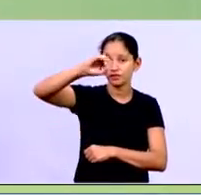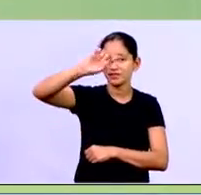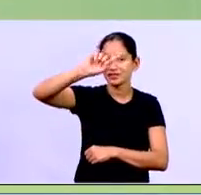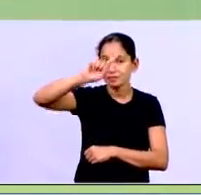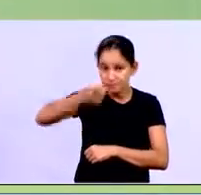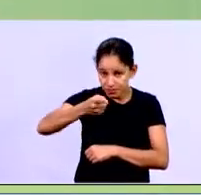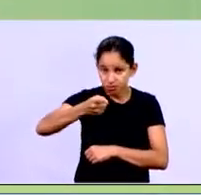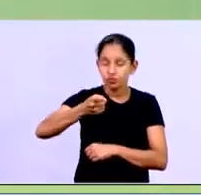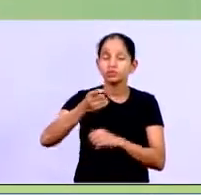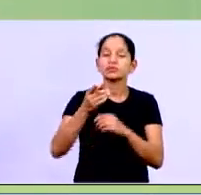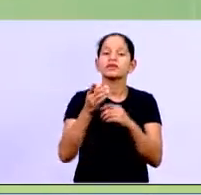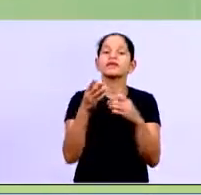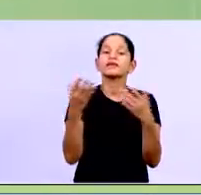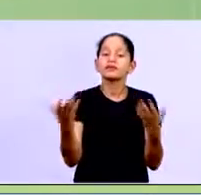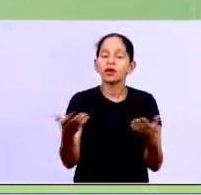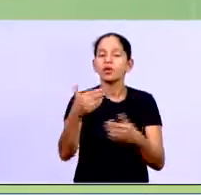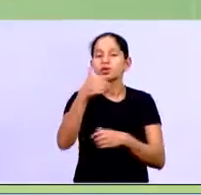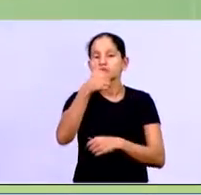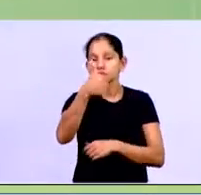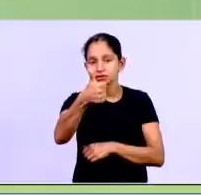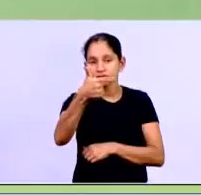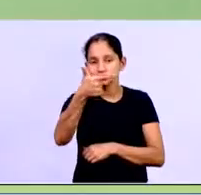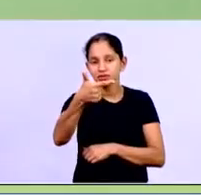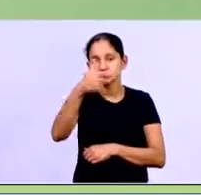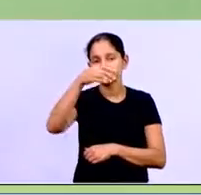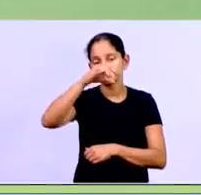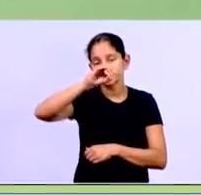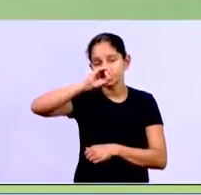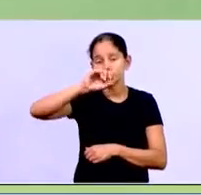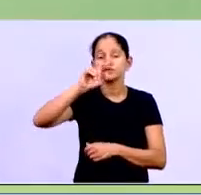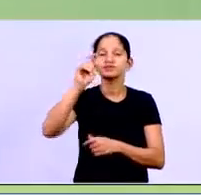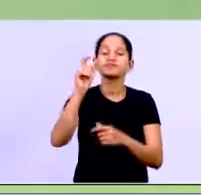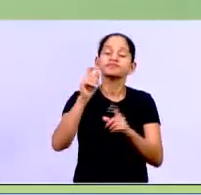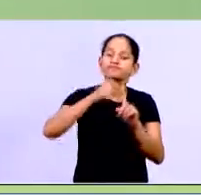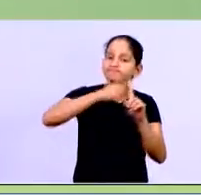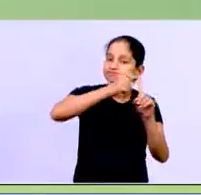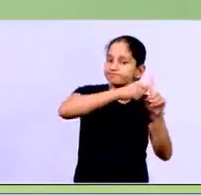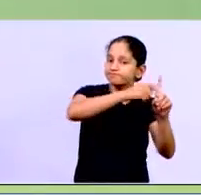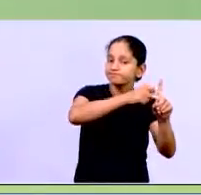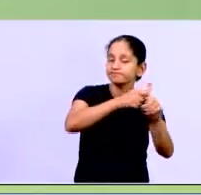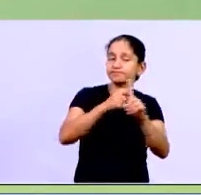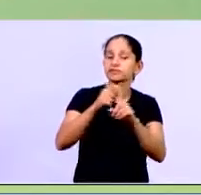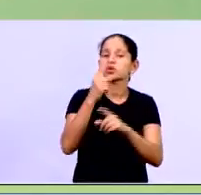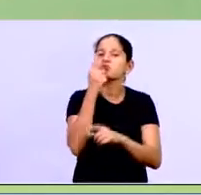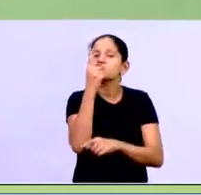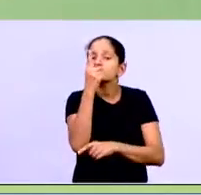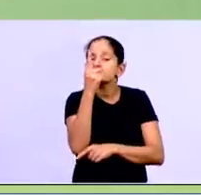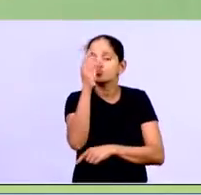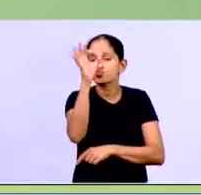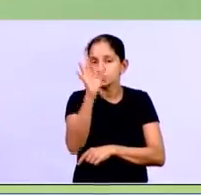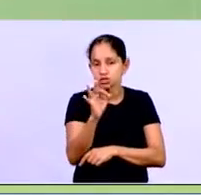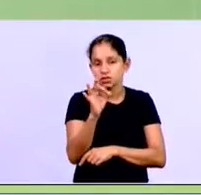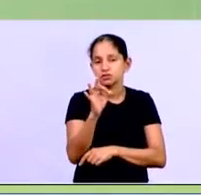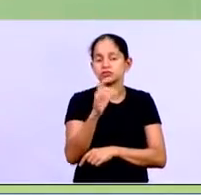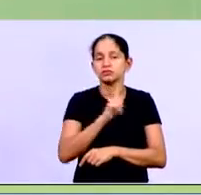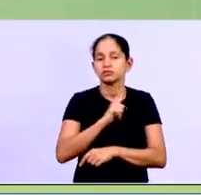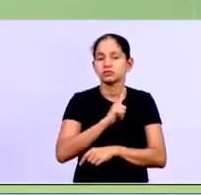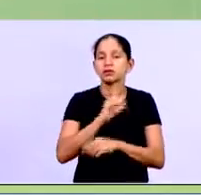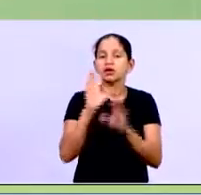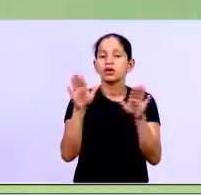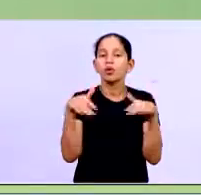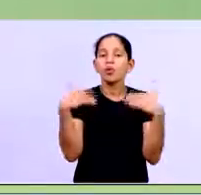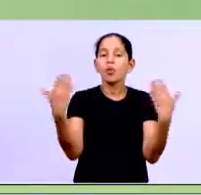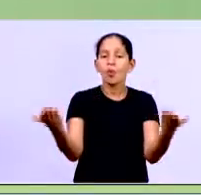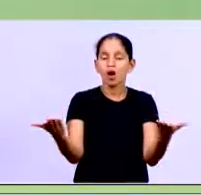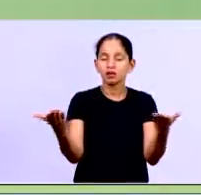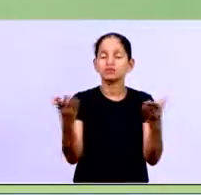que foi parcelado em 120 vezes, a uma taxa de 1% ao mês. Calcule então qual é o valor